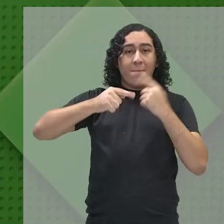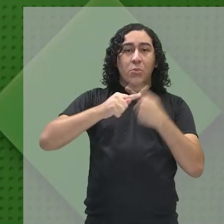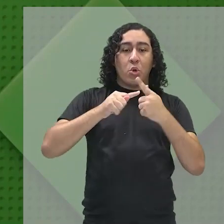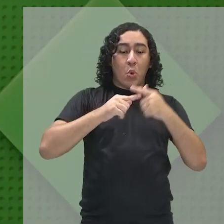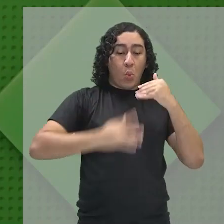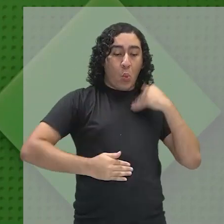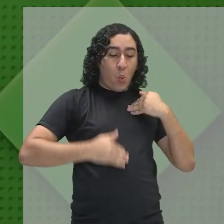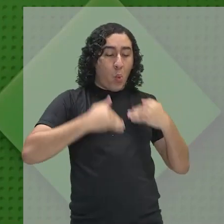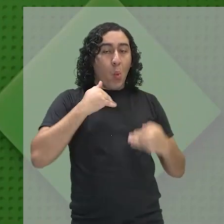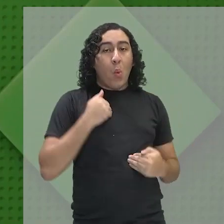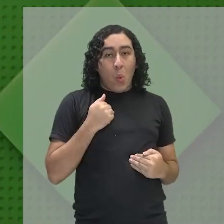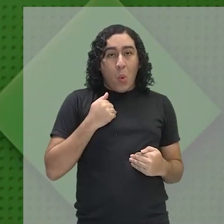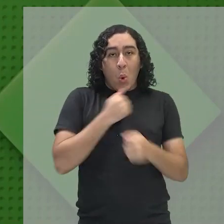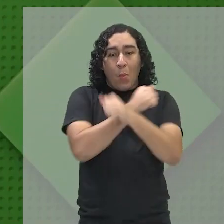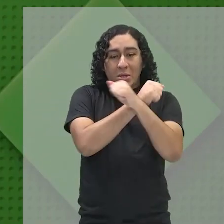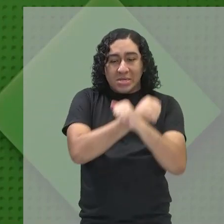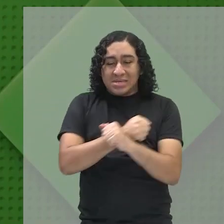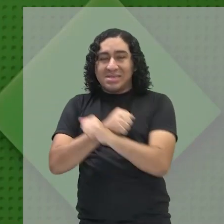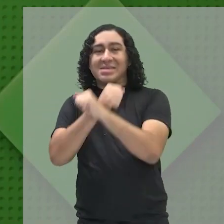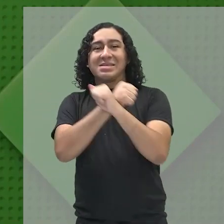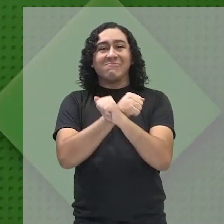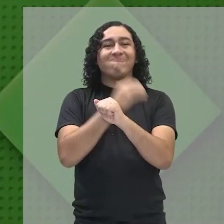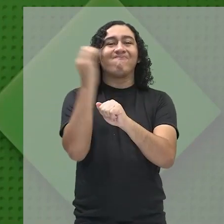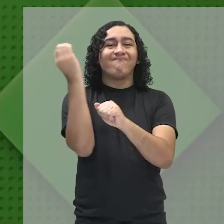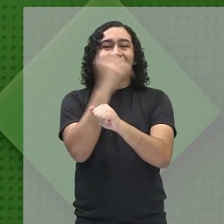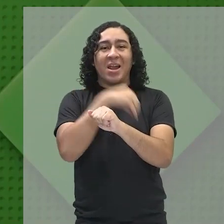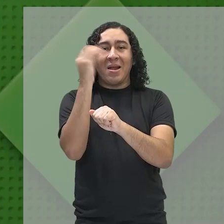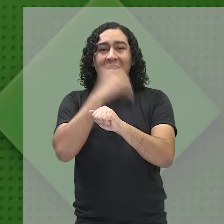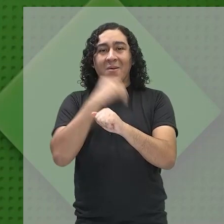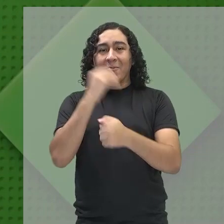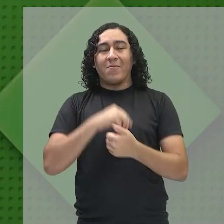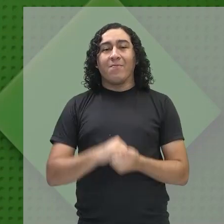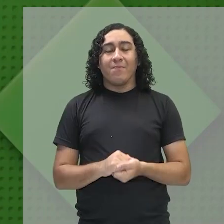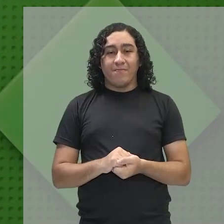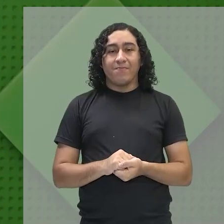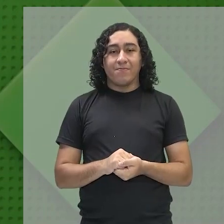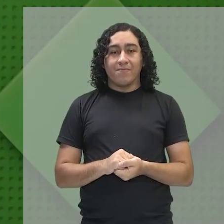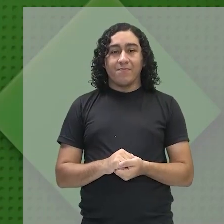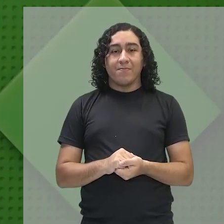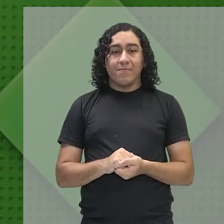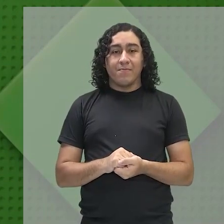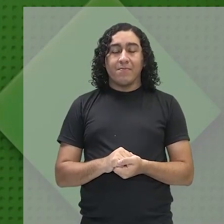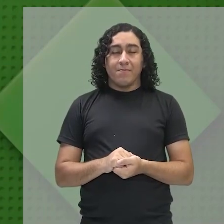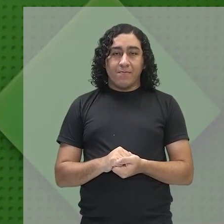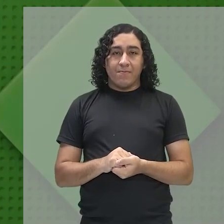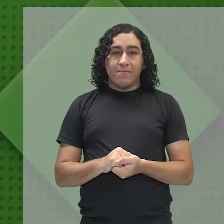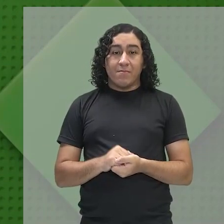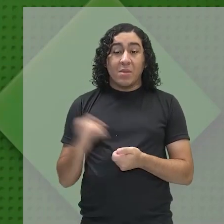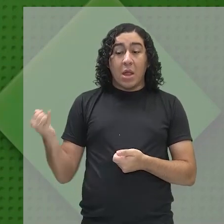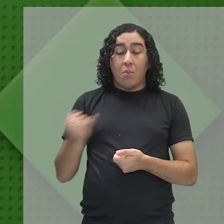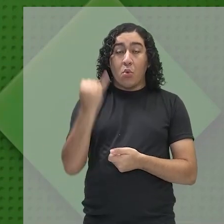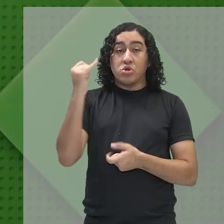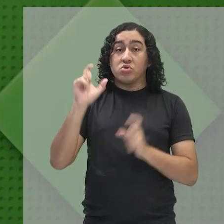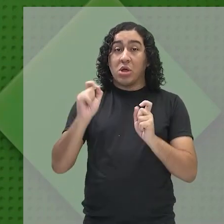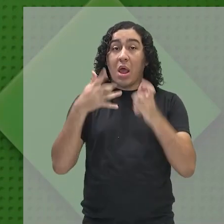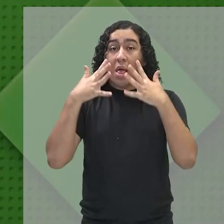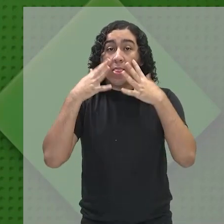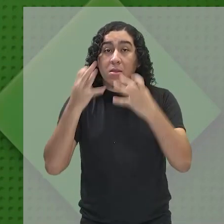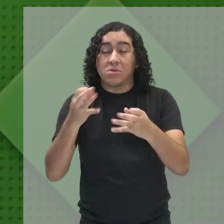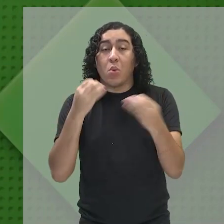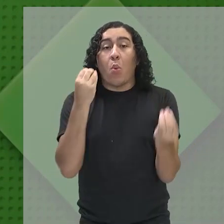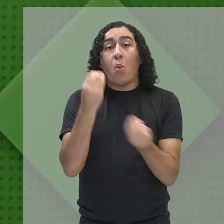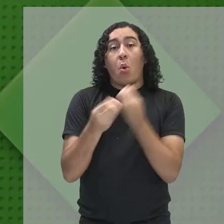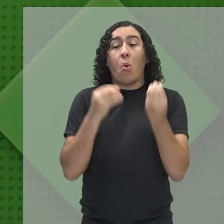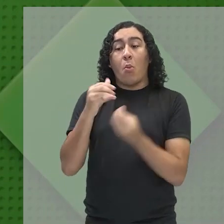sistema imunológico daquela pessoa ali estava enfraquecido. E aí é importante, né, justamente ficar atento às formas de transmissão